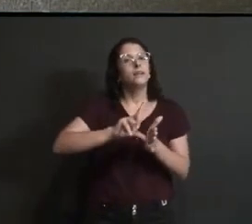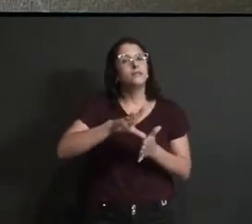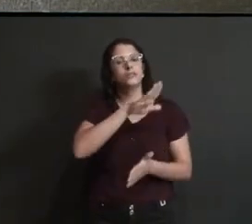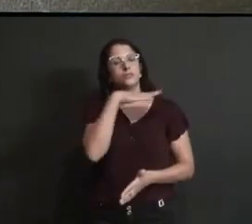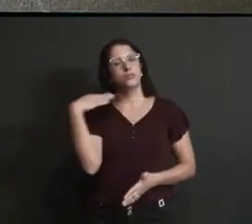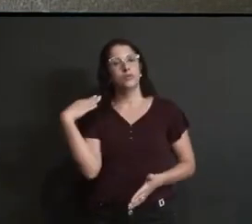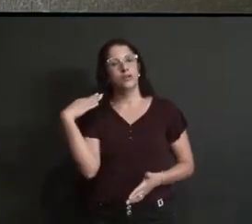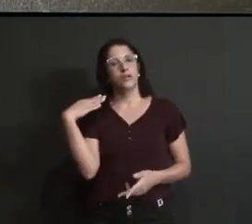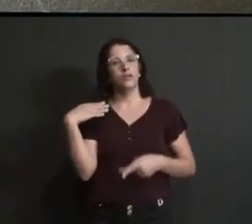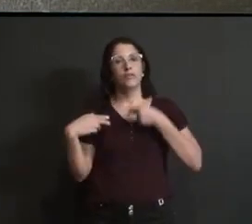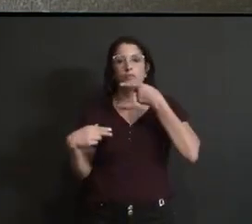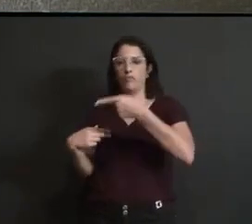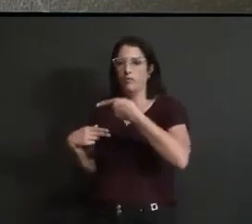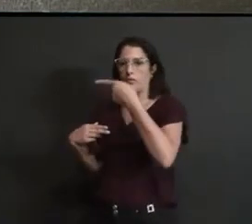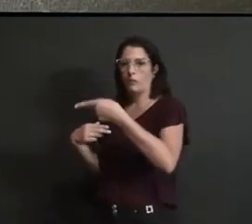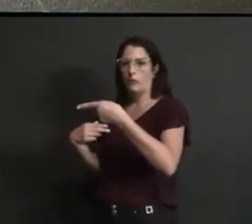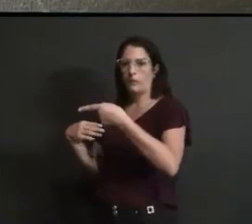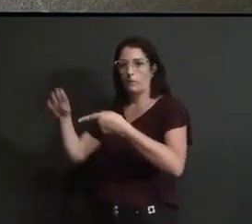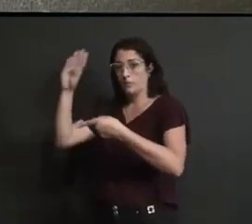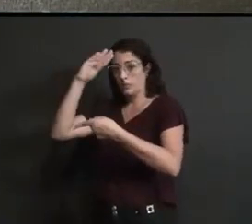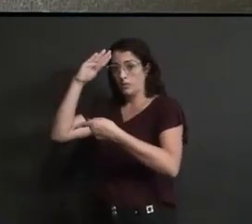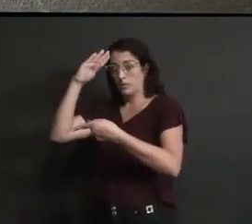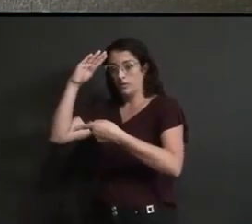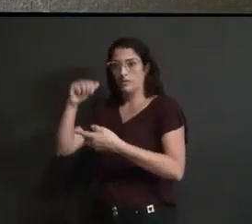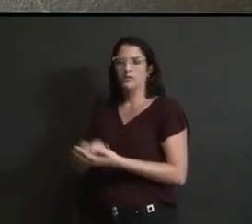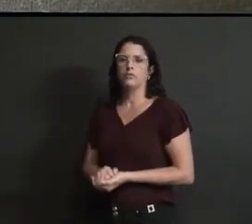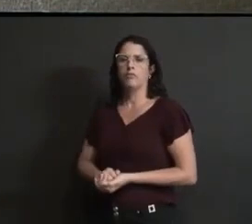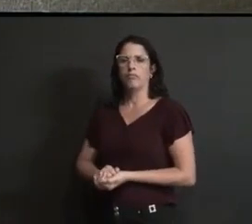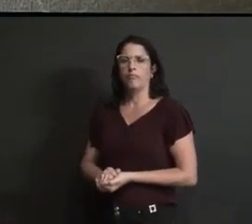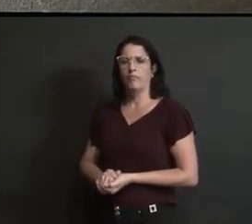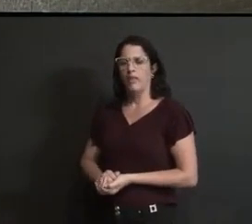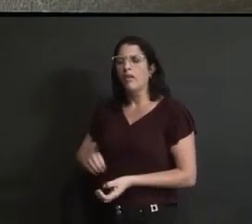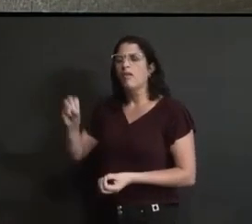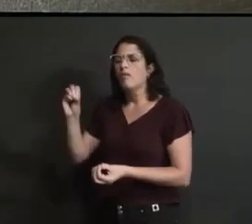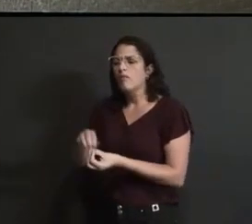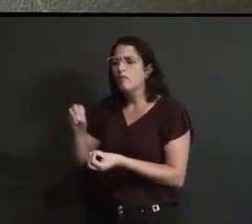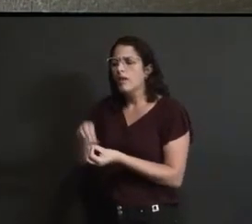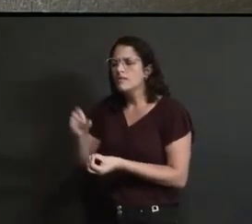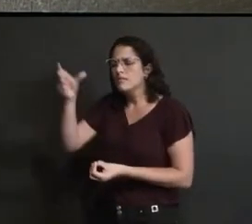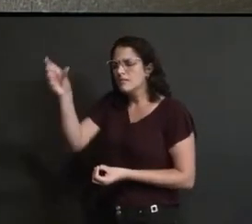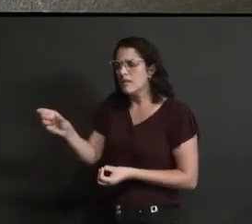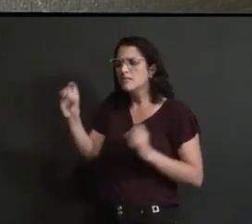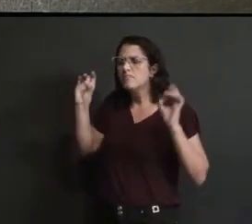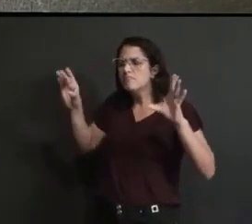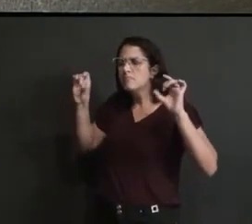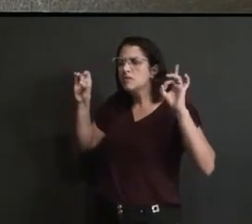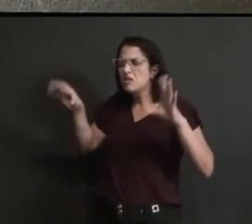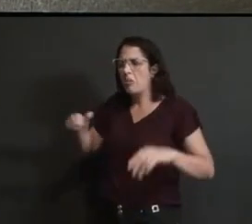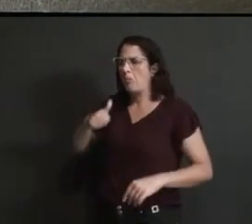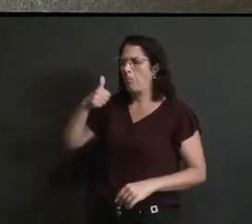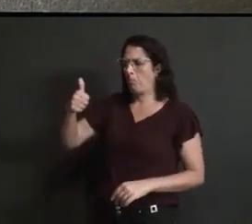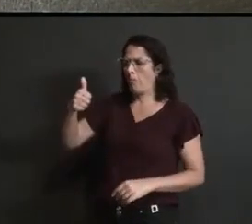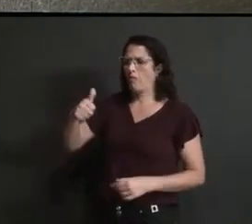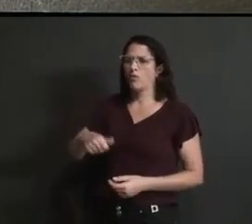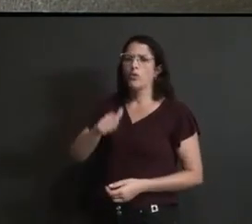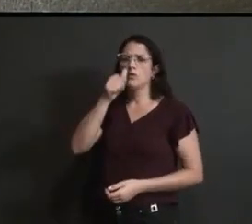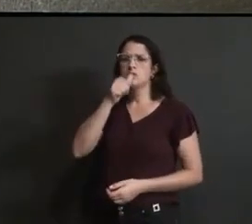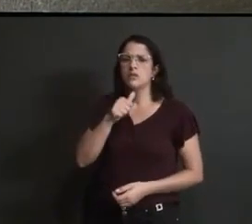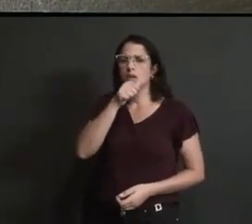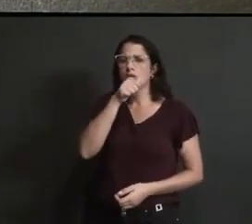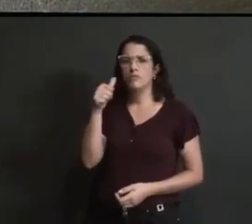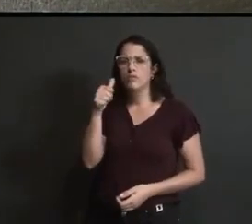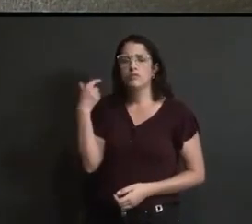falou para o soldado Ryan: faça valer o sacrifício que